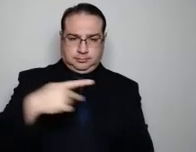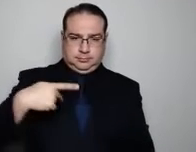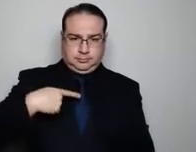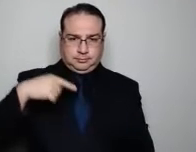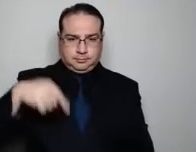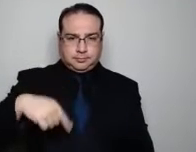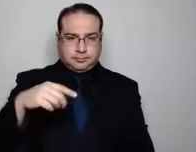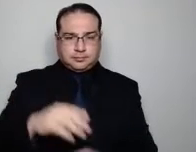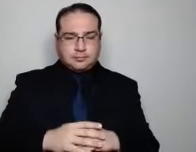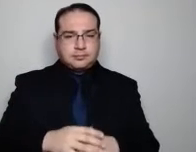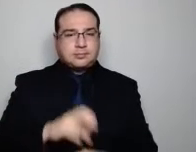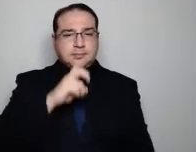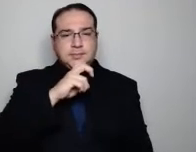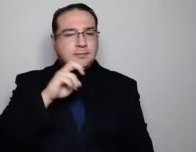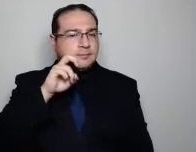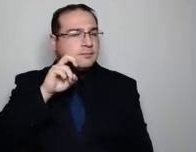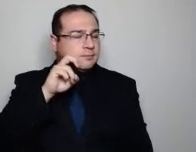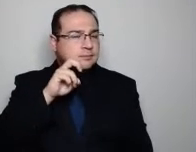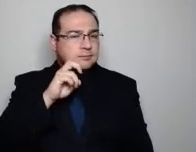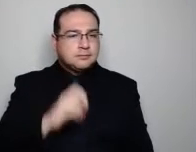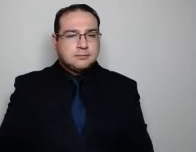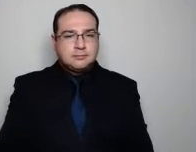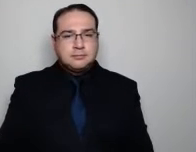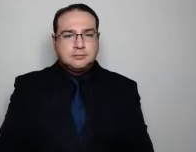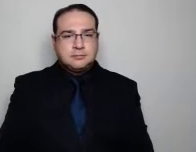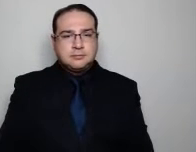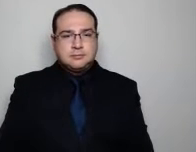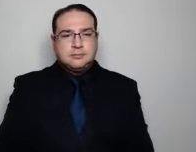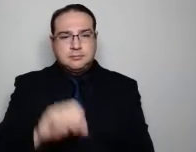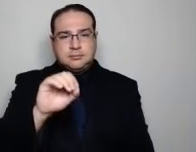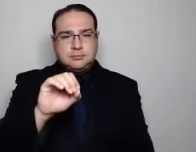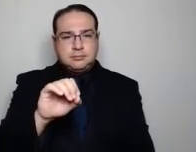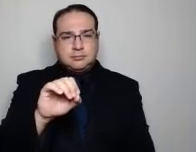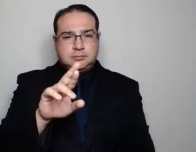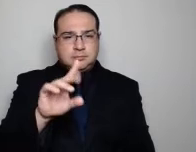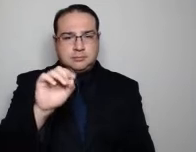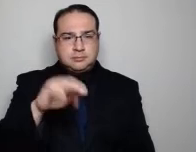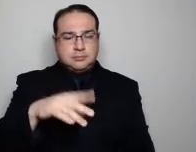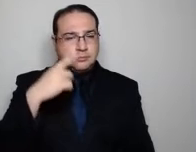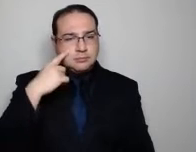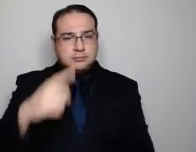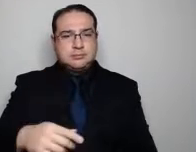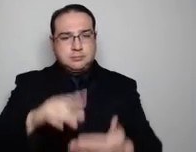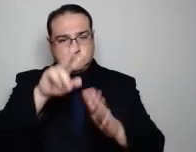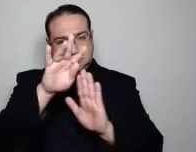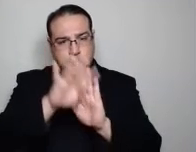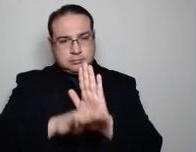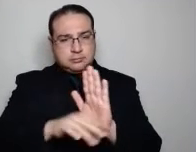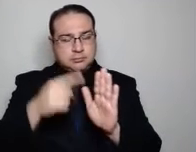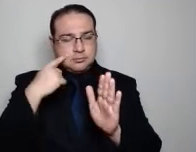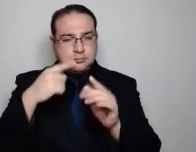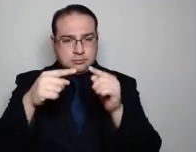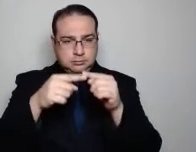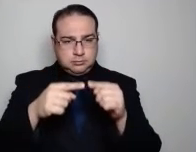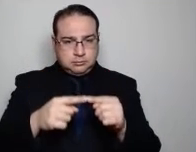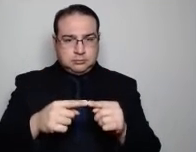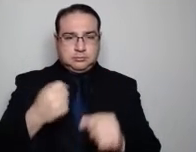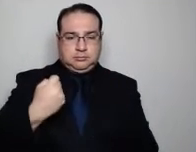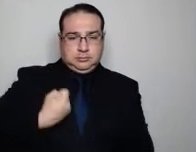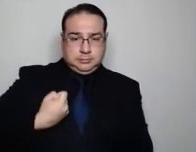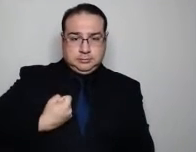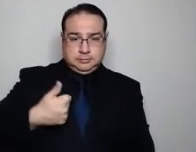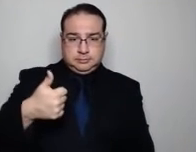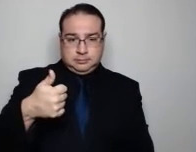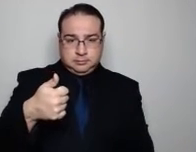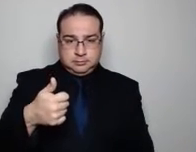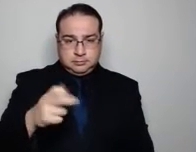Presidente, pela ordem. Pois não, doutor. É, eu examinei essa matéria aqui, do número 15. E eu estou